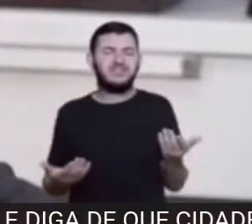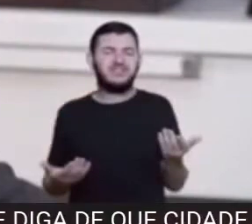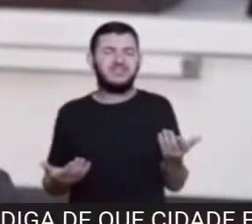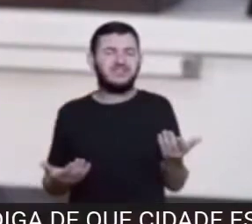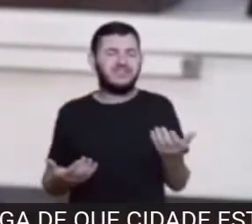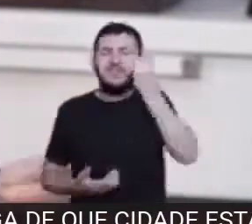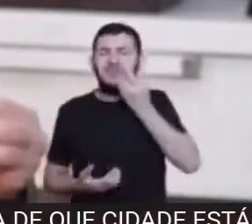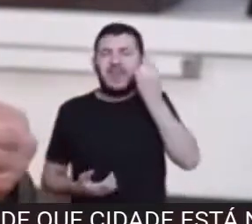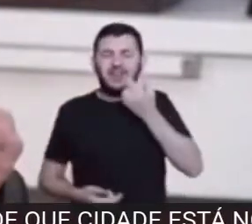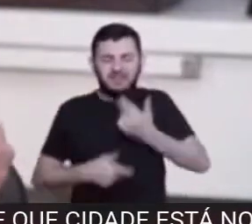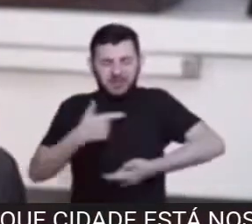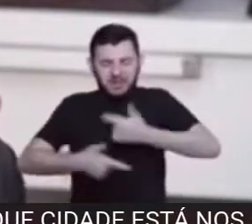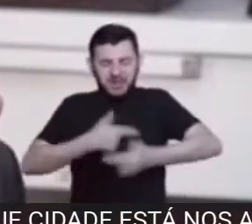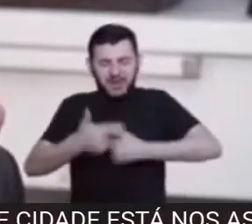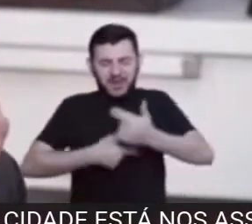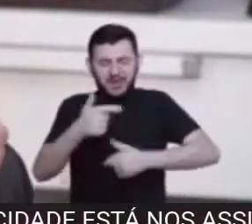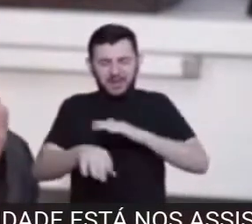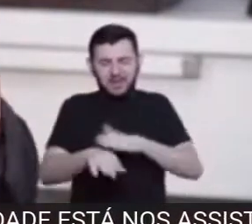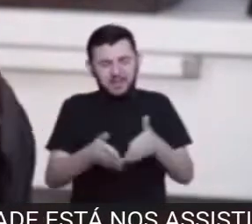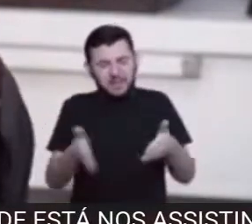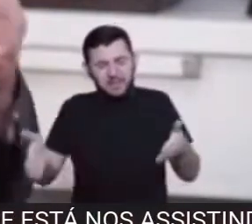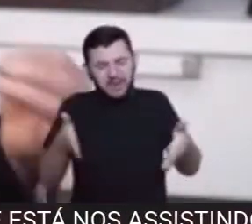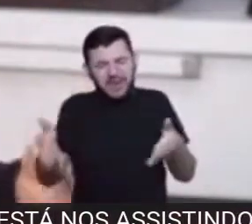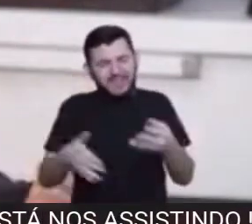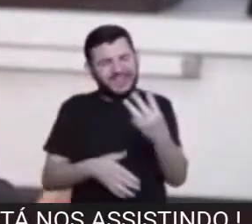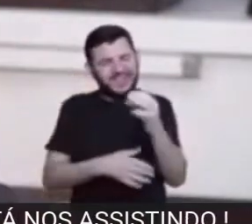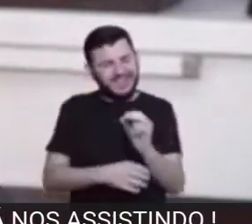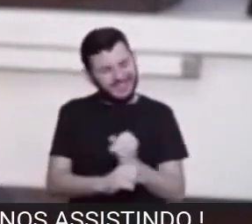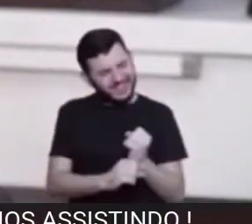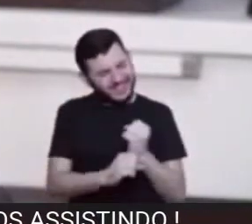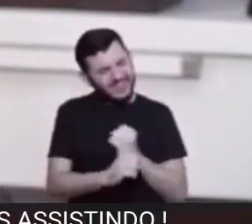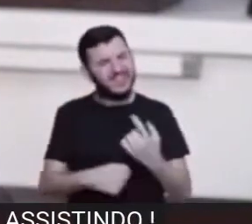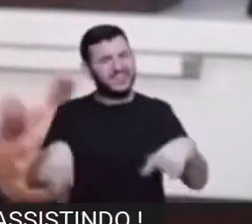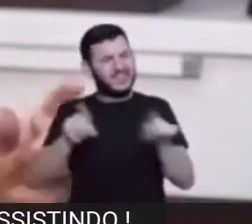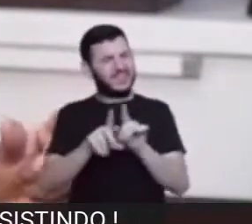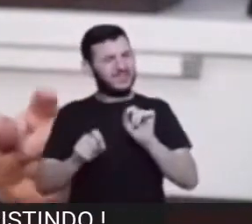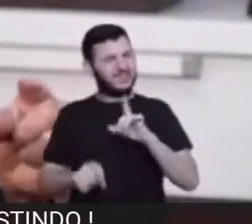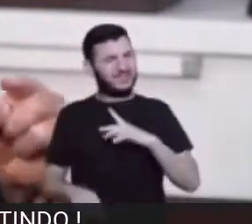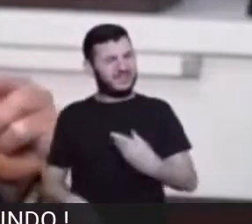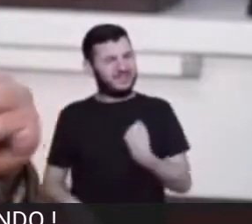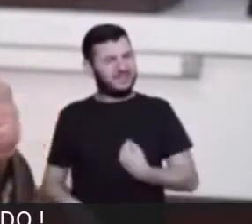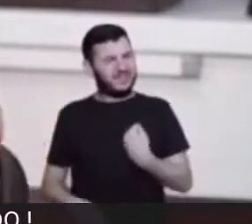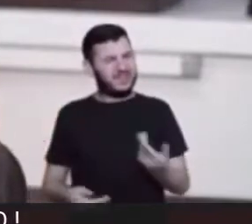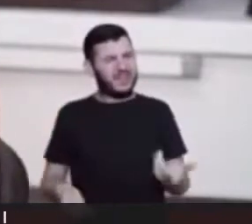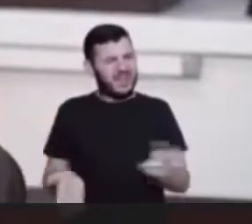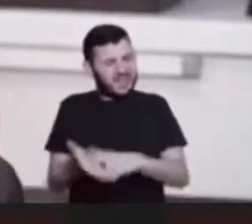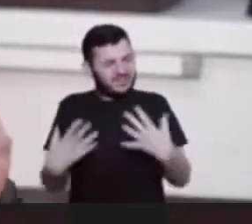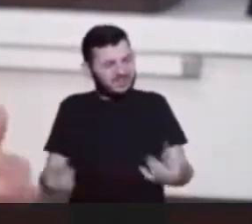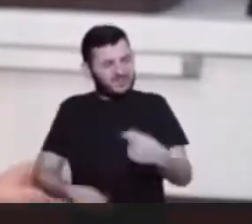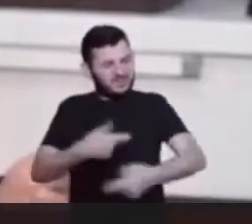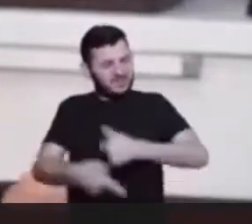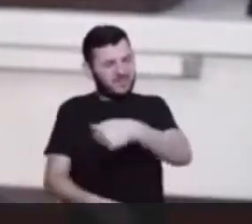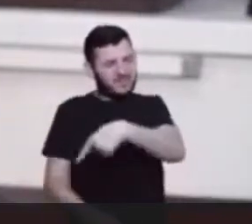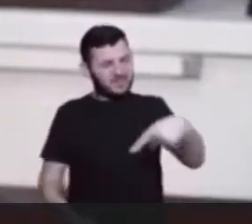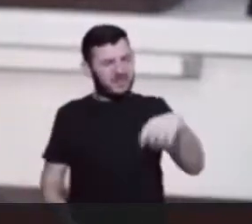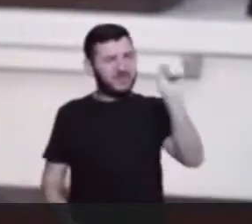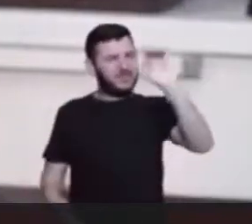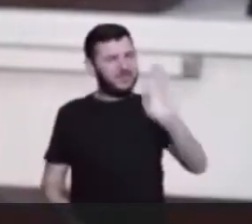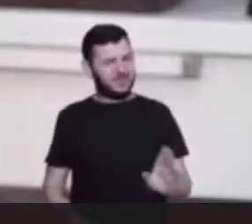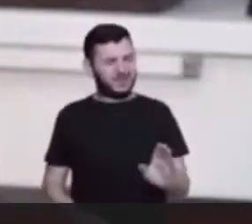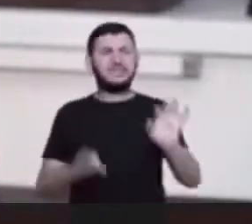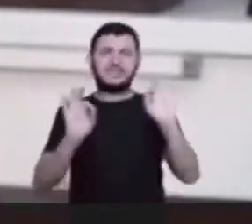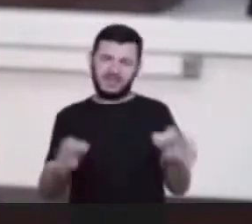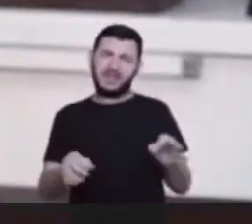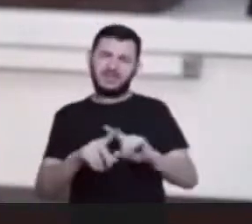anos, não tem sentido um cidadão que virou presidente da República, tá certo que a forma com que ele foi eleito foi com base